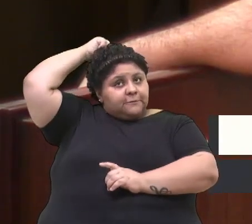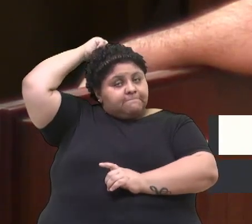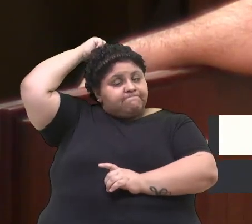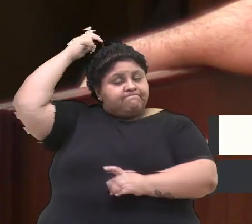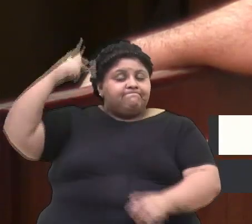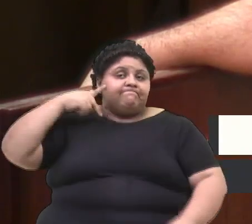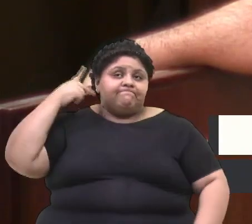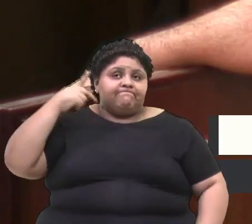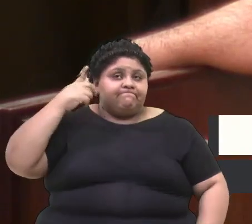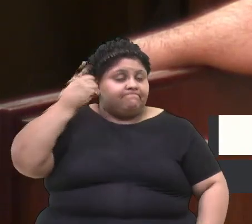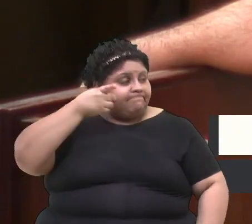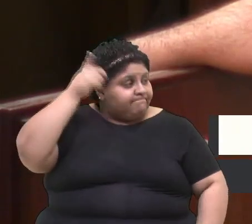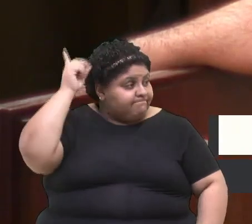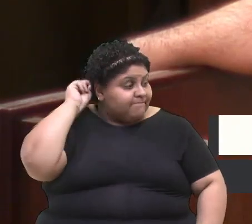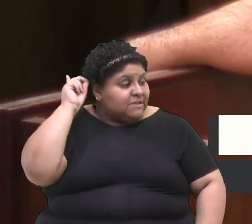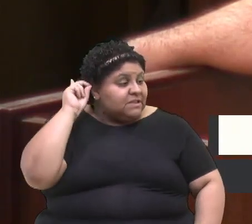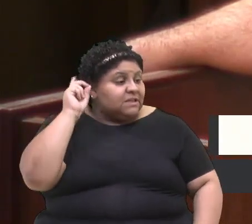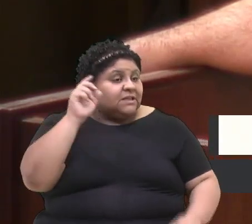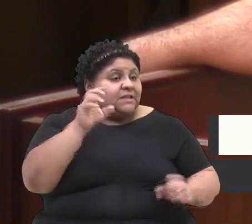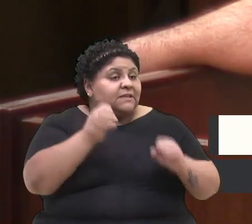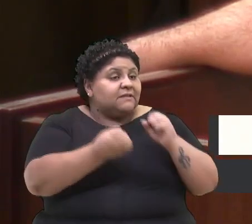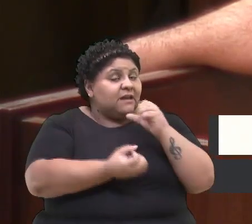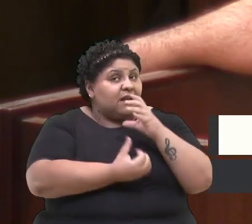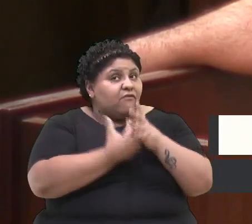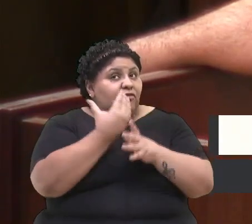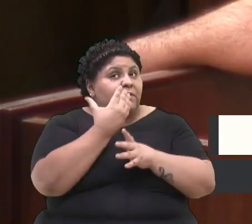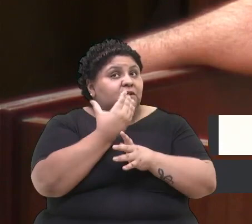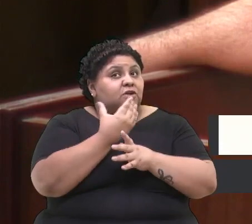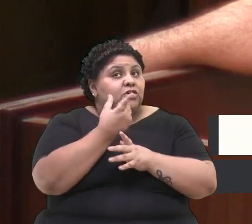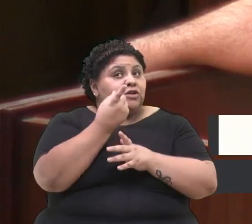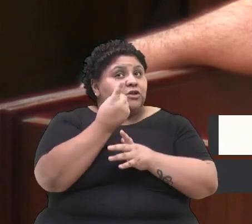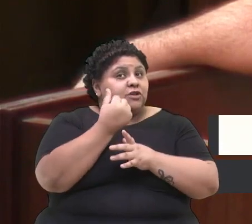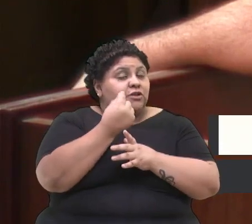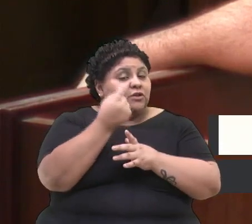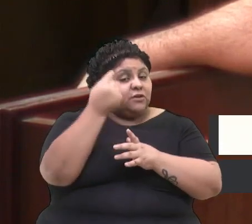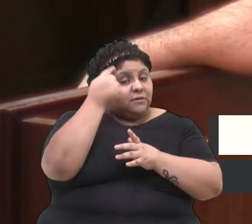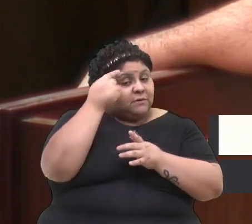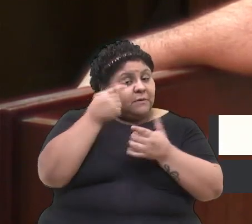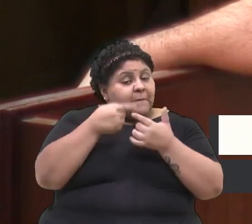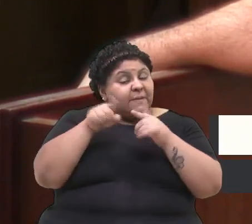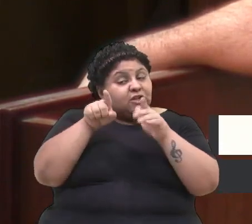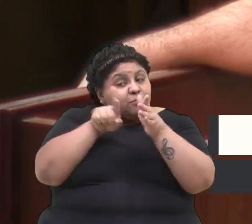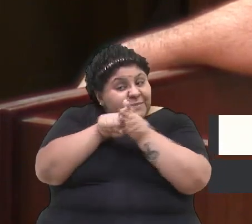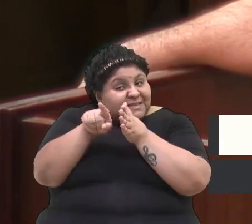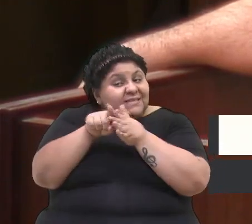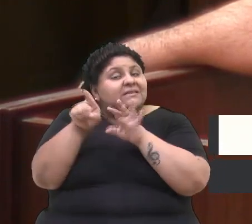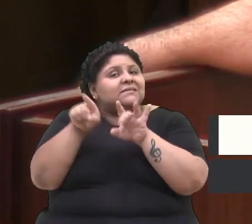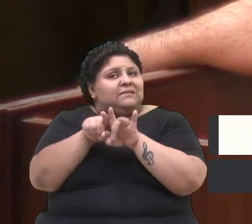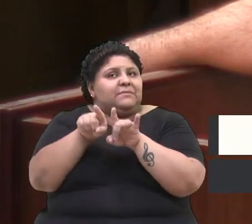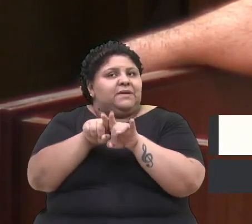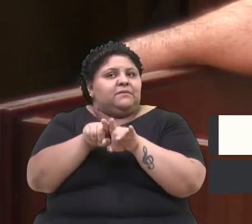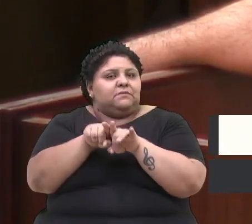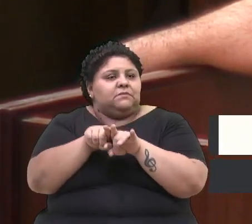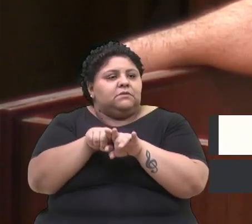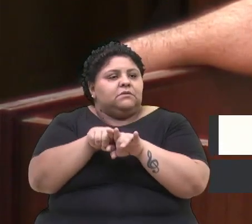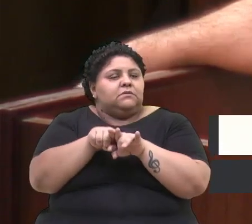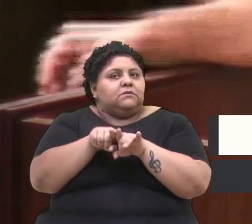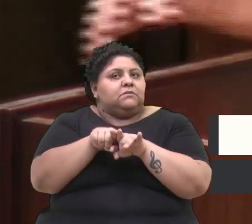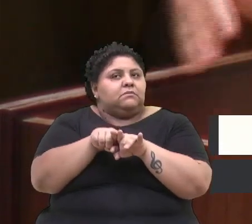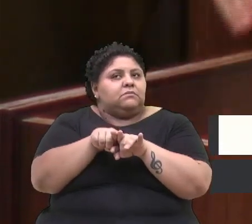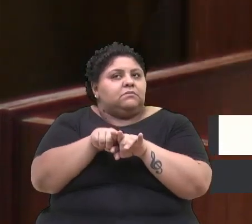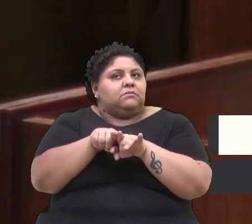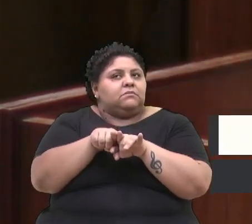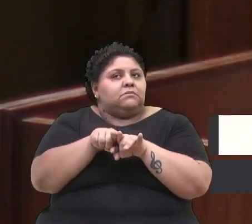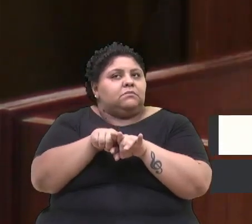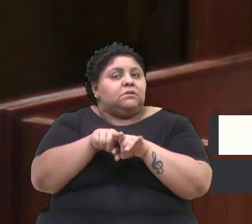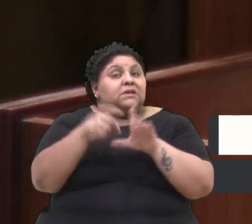Gil, ela é formadora de capital intelectual, mas de pesquisa, e ela é símbolo